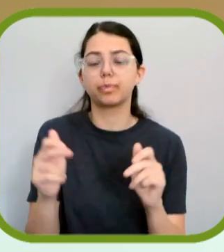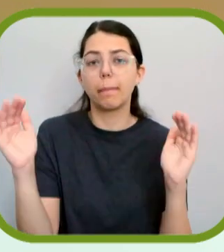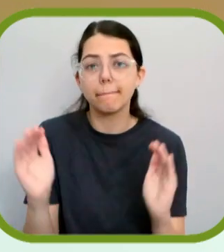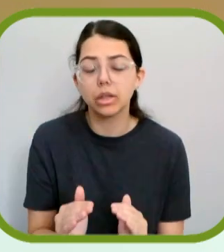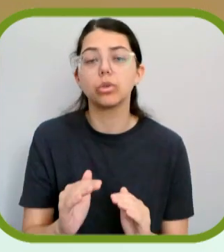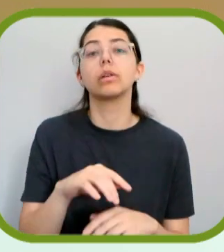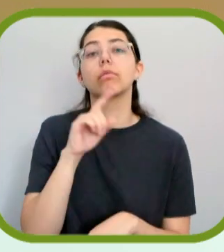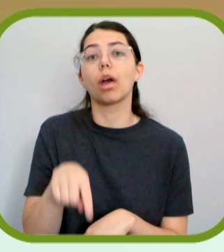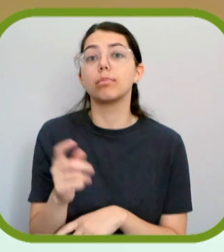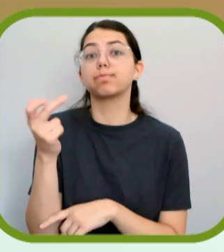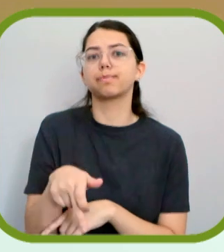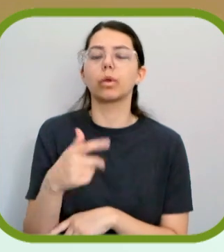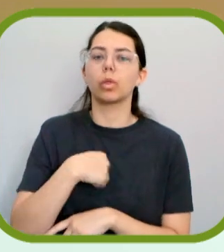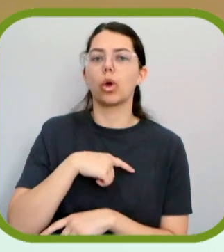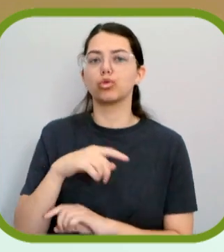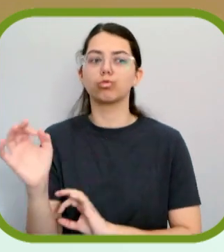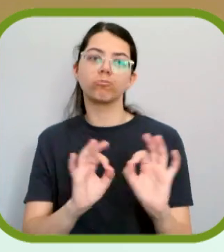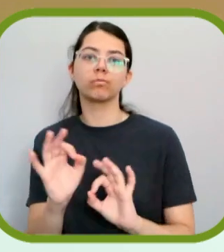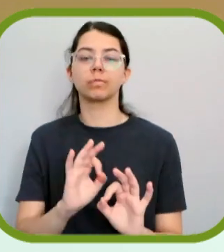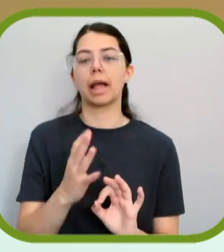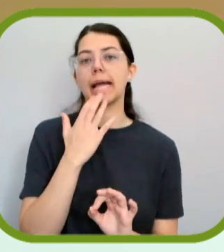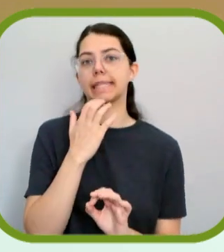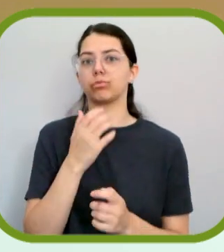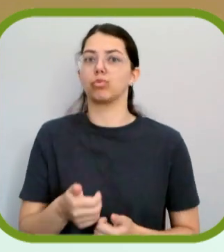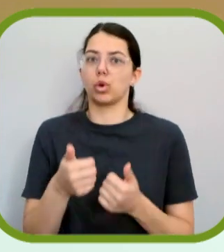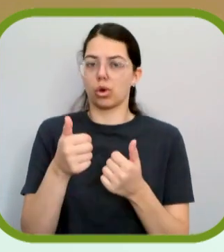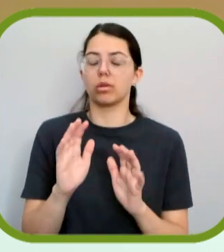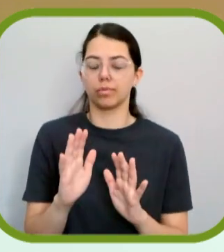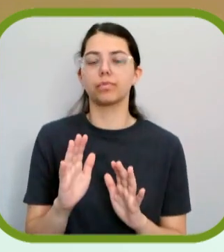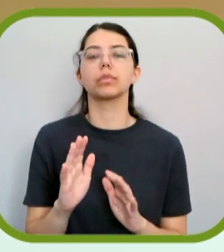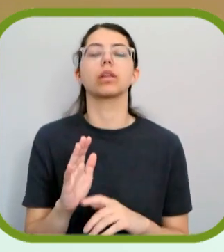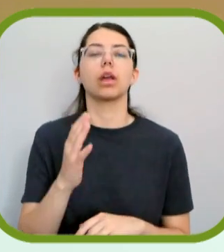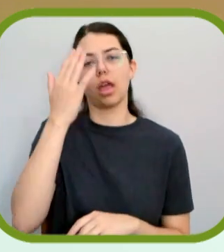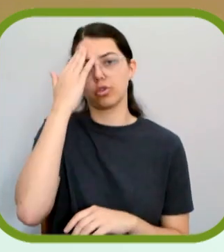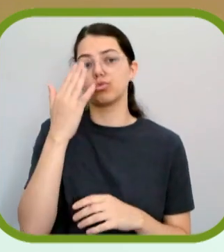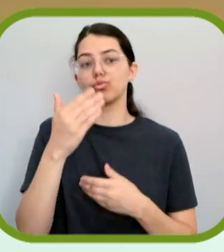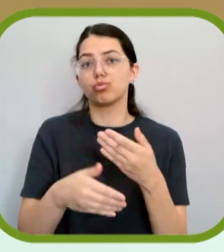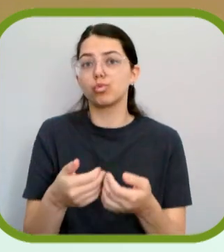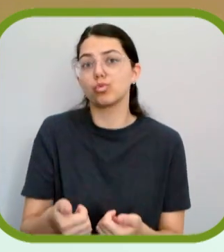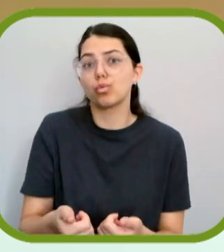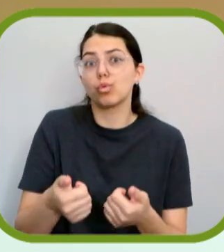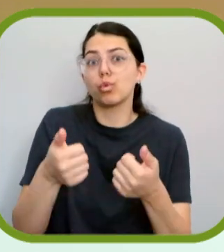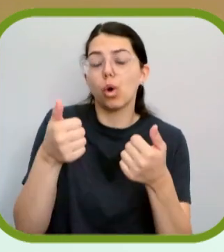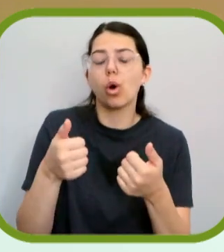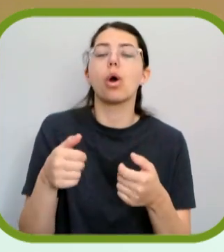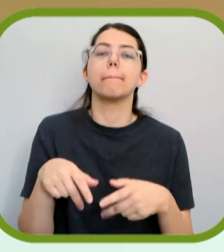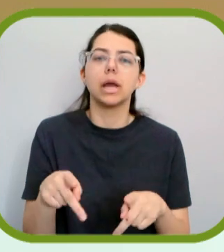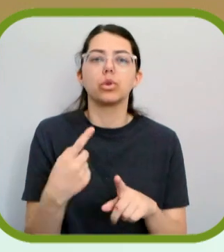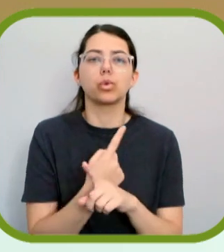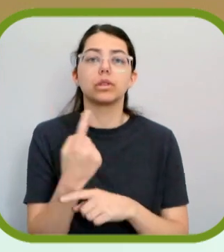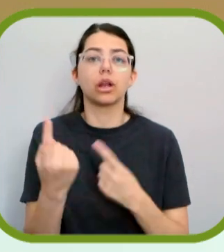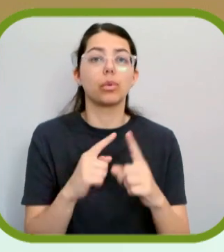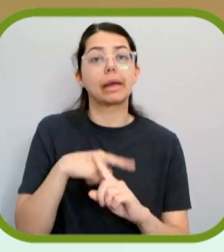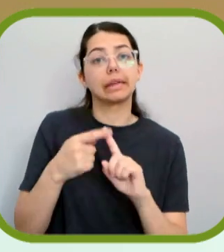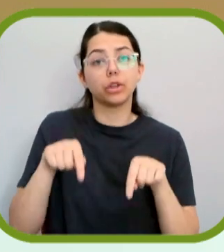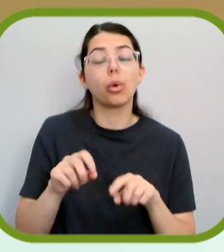tipo de situações ocorra menos ou que quando ocorram sejamos mais eficazes a controlar. E portanto parece-me que vai haver uma tendência para que as